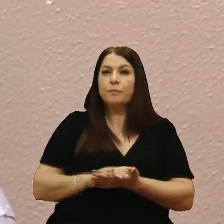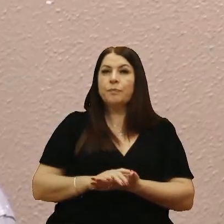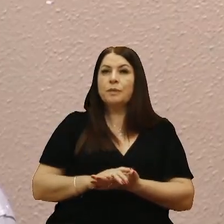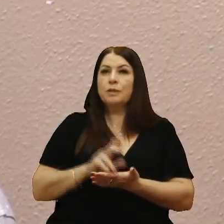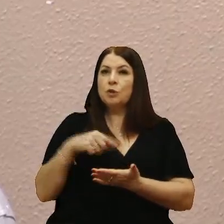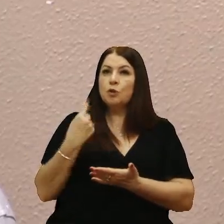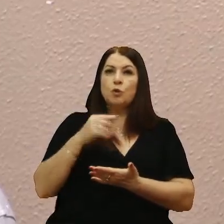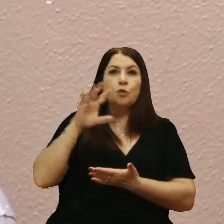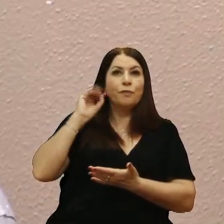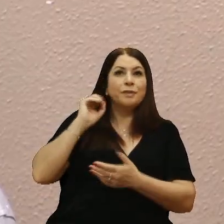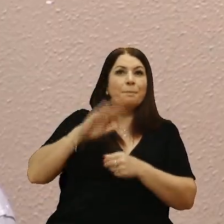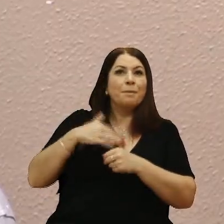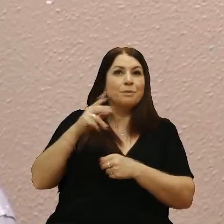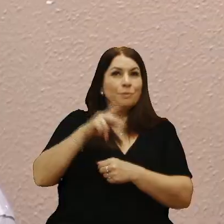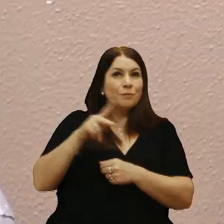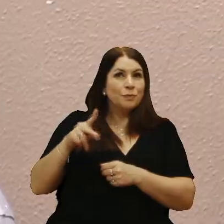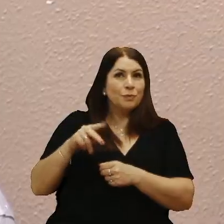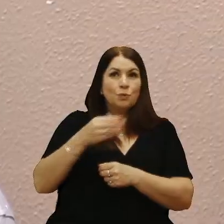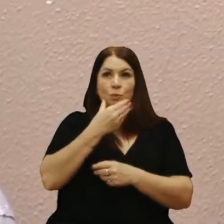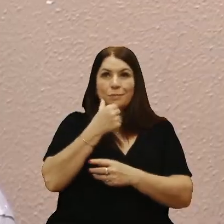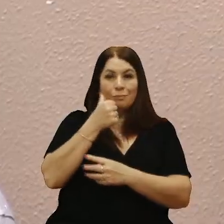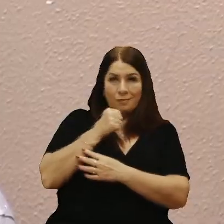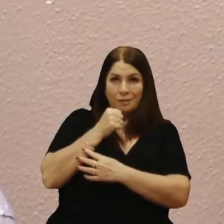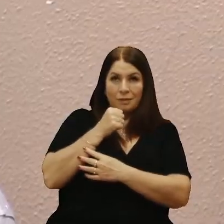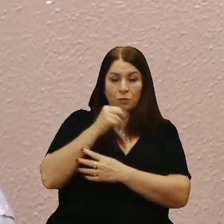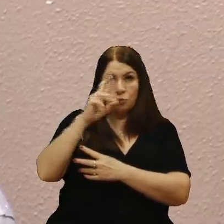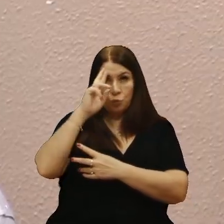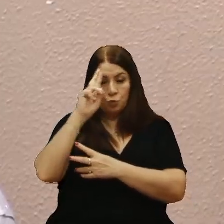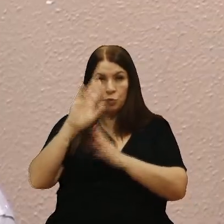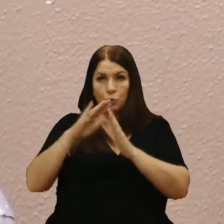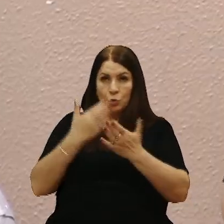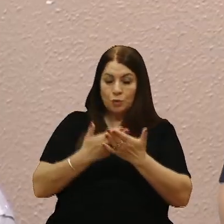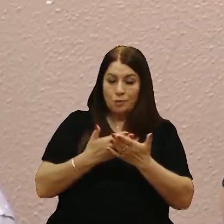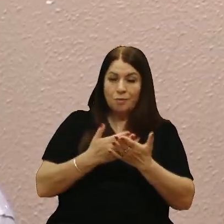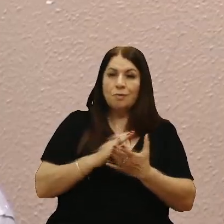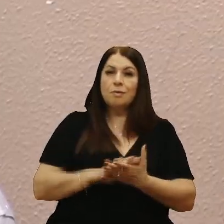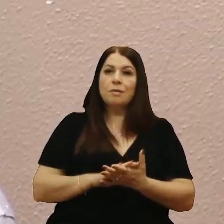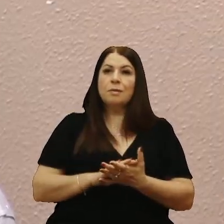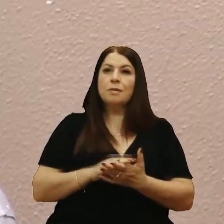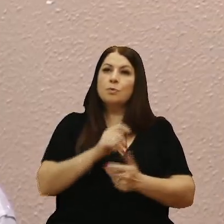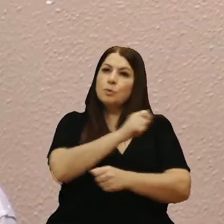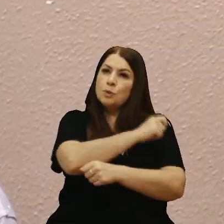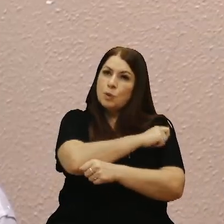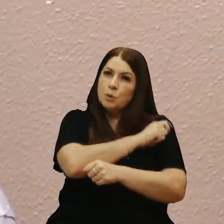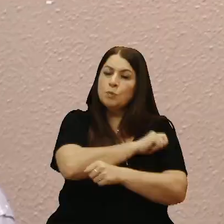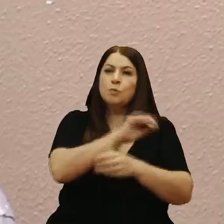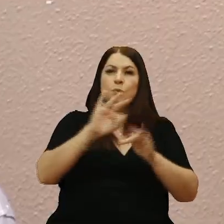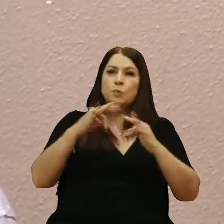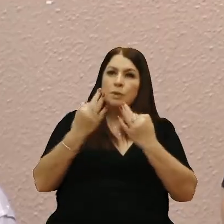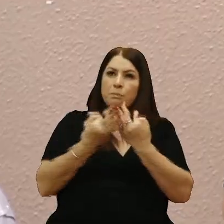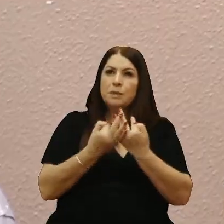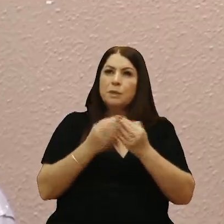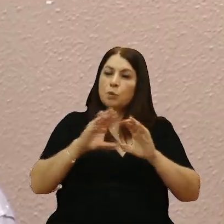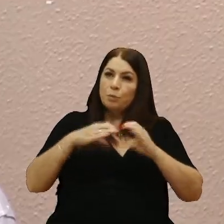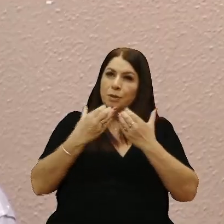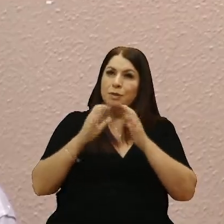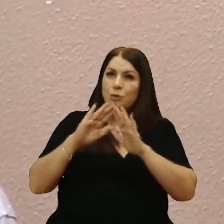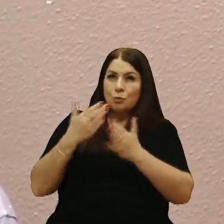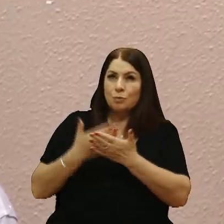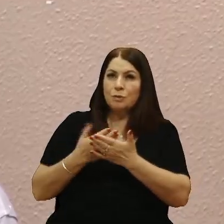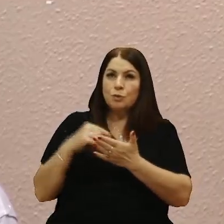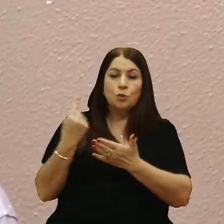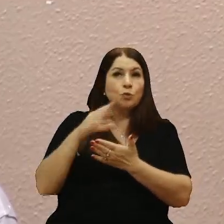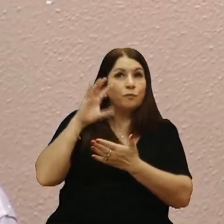nós escutássemos mais os professores e as professoras, os diretores e as diretoras, os estudantes, as suas famílias, a comunidade escolar, se